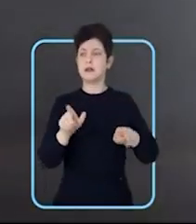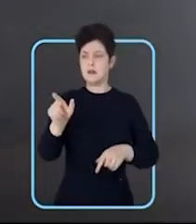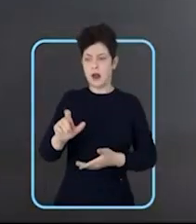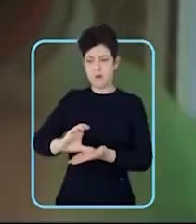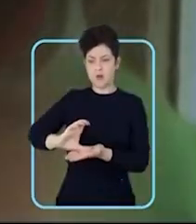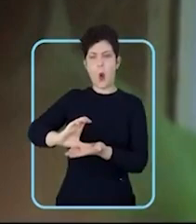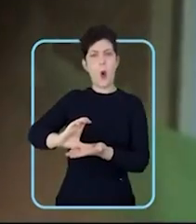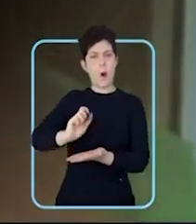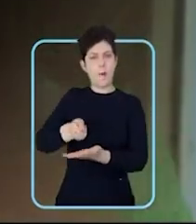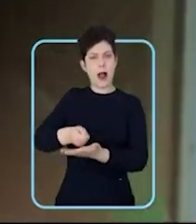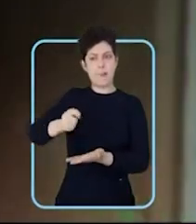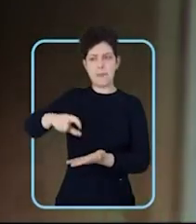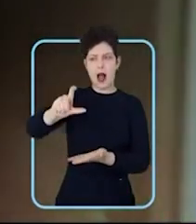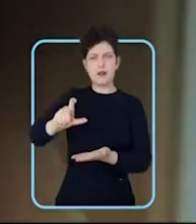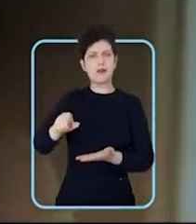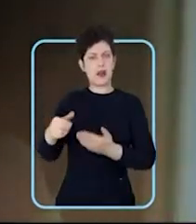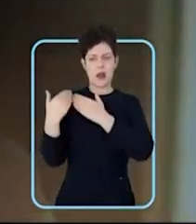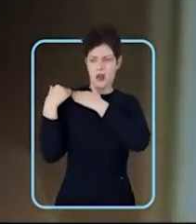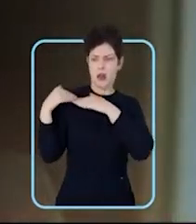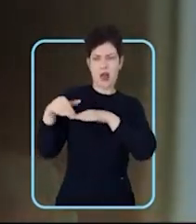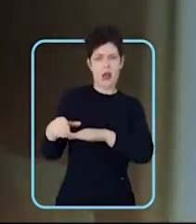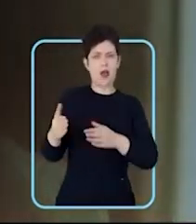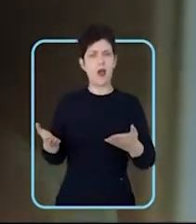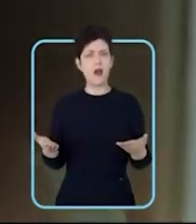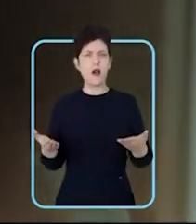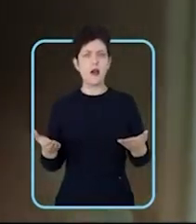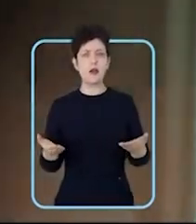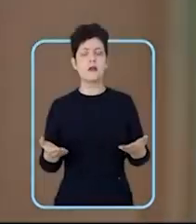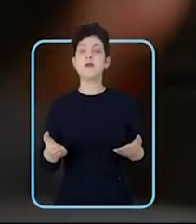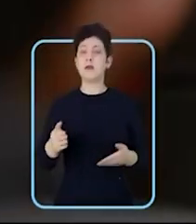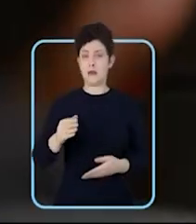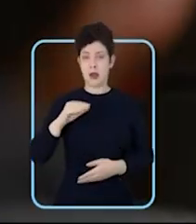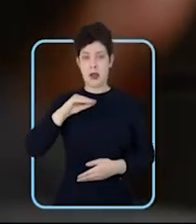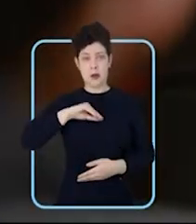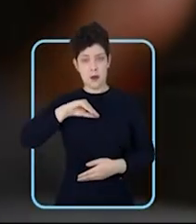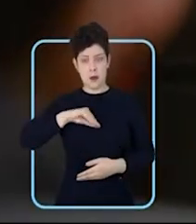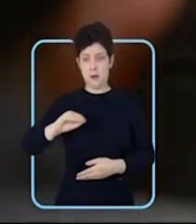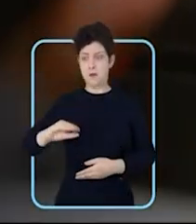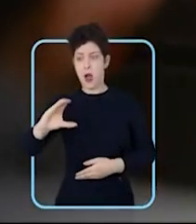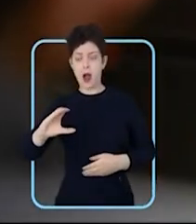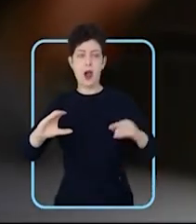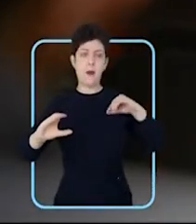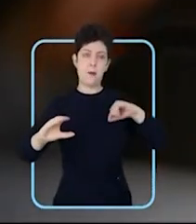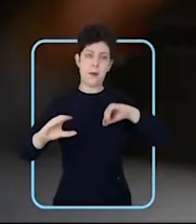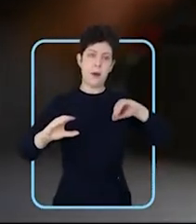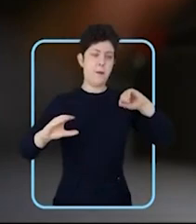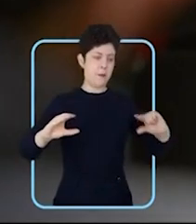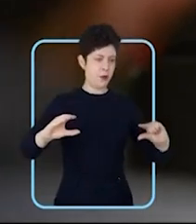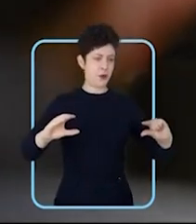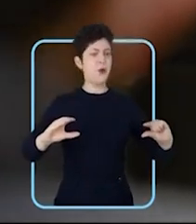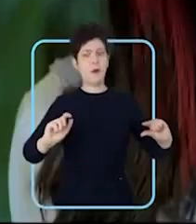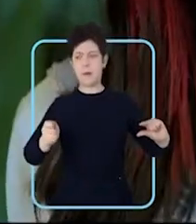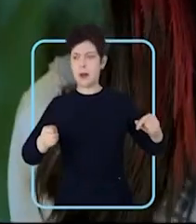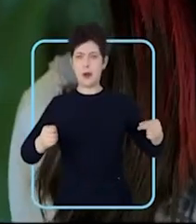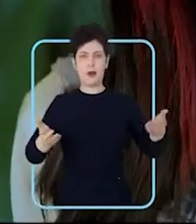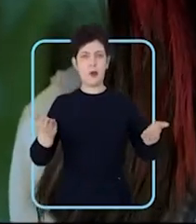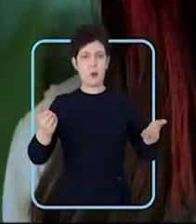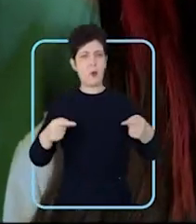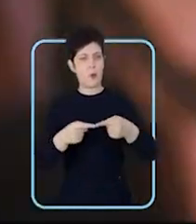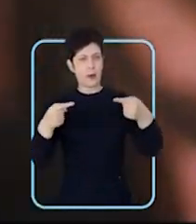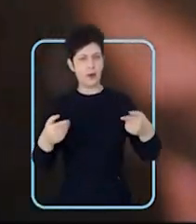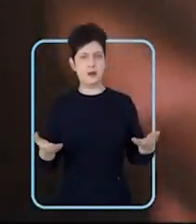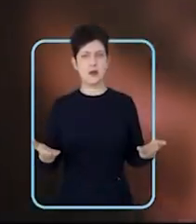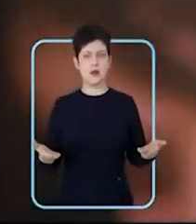tem uma pessoa que ela tem condição de pagar mais, joga nela, gente. É joga isso aí. Nela. Quem ganha mais, paga mais. Quem ganha menos, paga menos. É